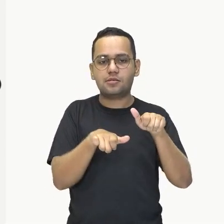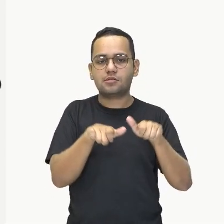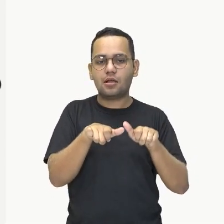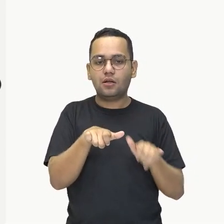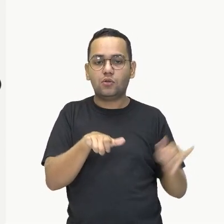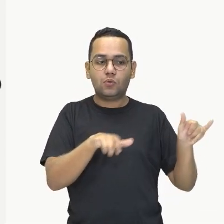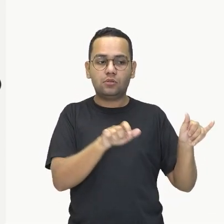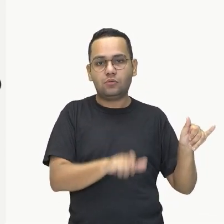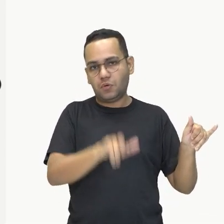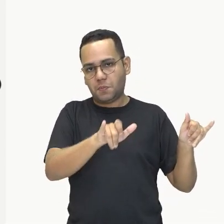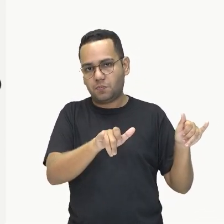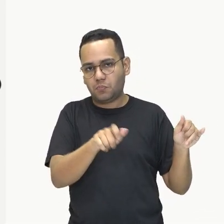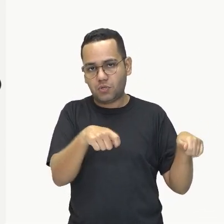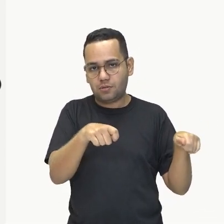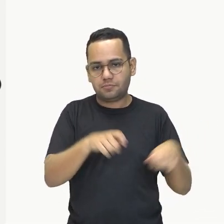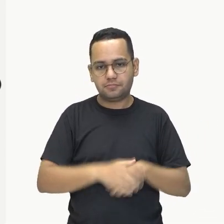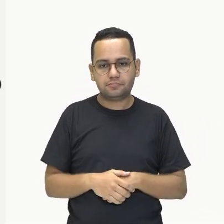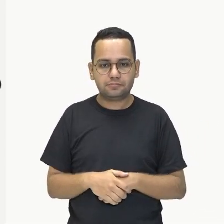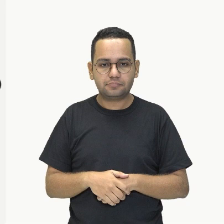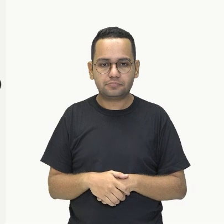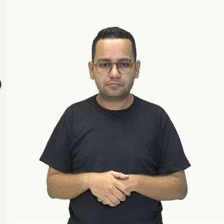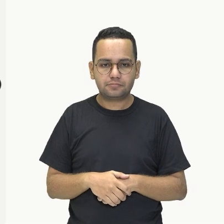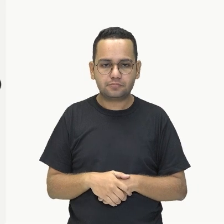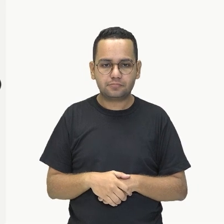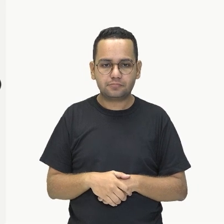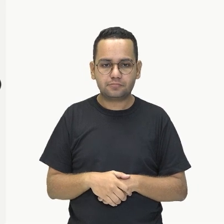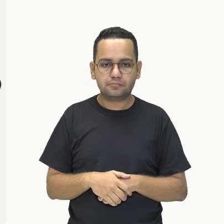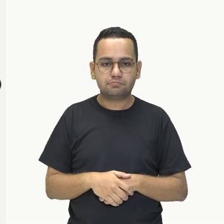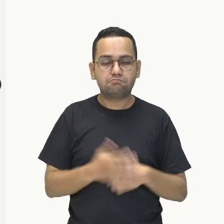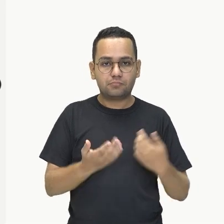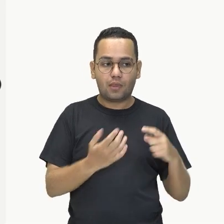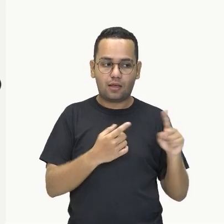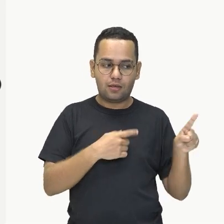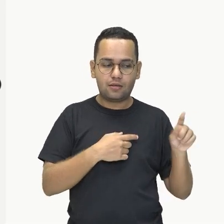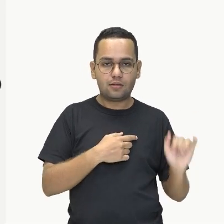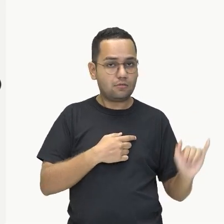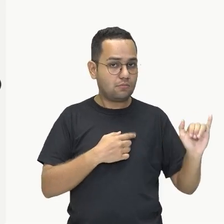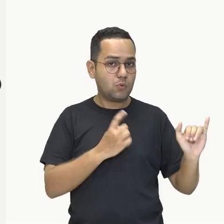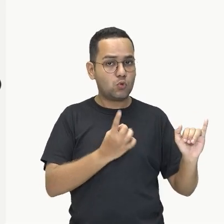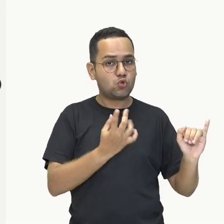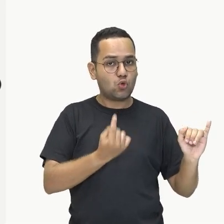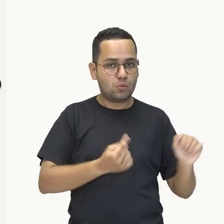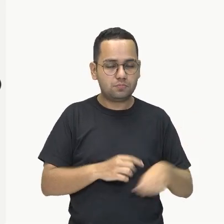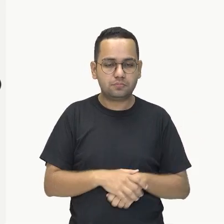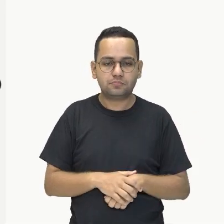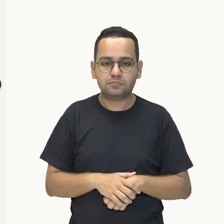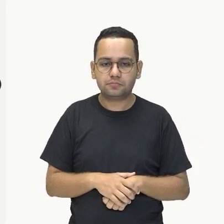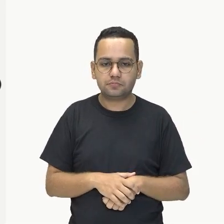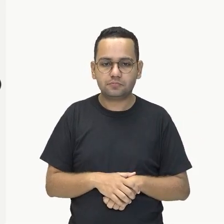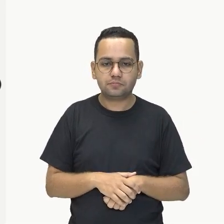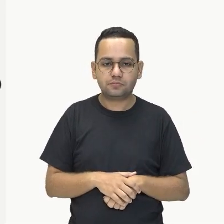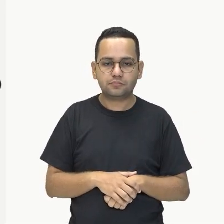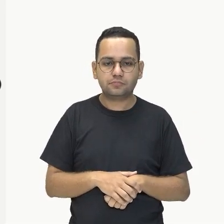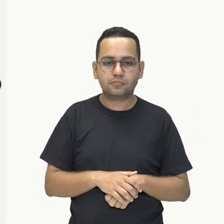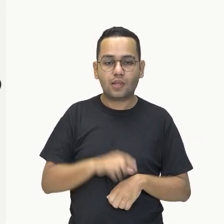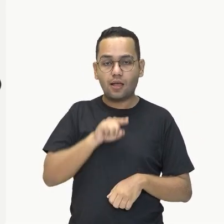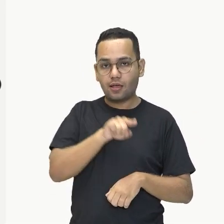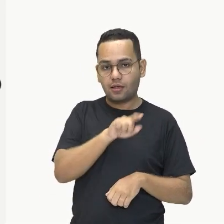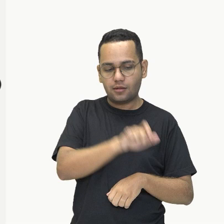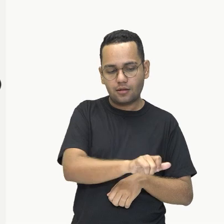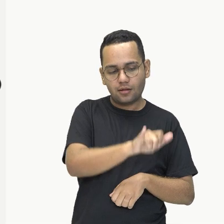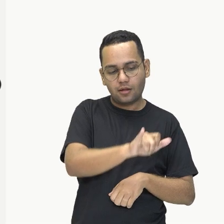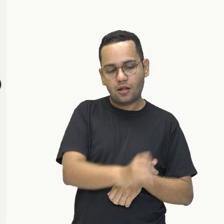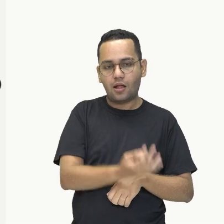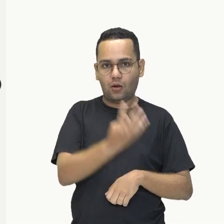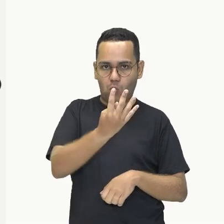outra variável, o y, que no meu primeiro termo eu tenho apenas o y, e no meu segundo termo eu tenho y elevado